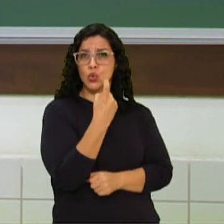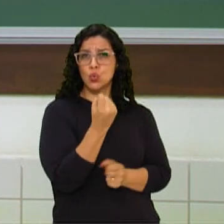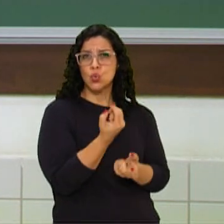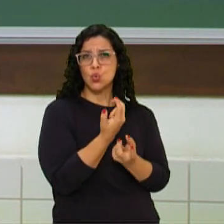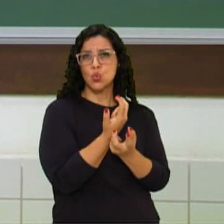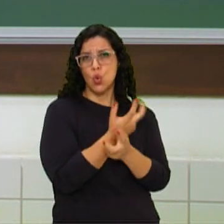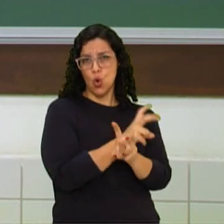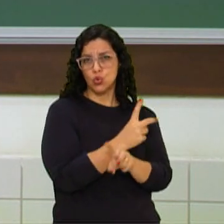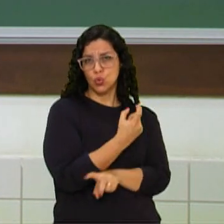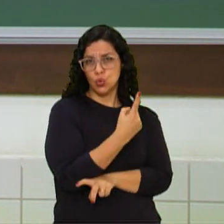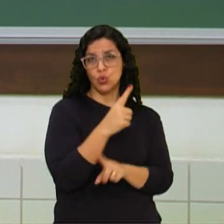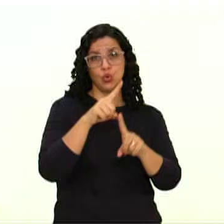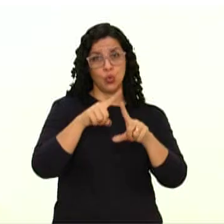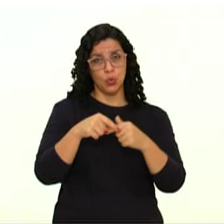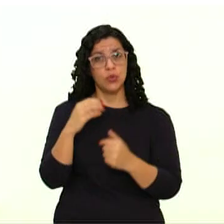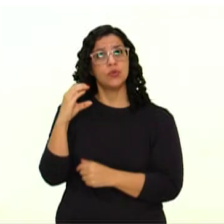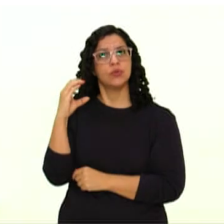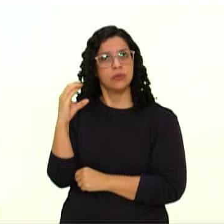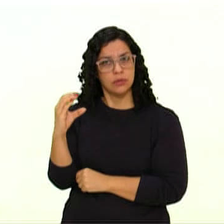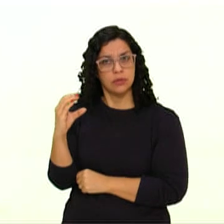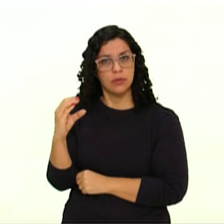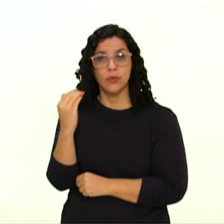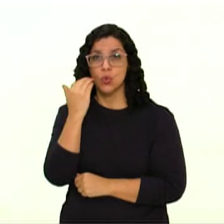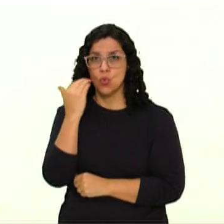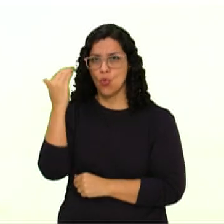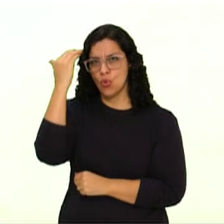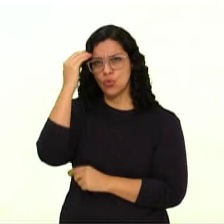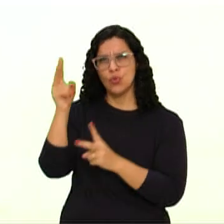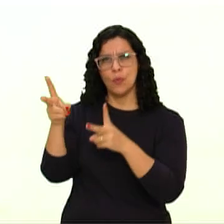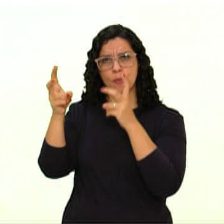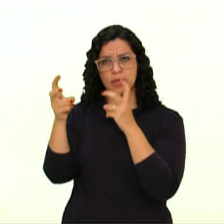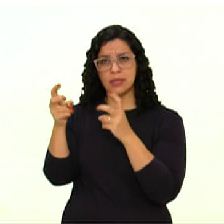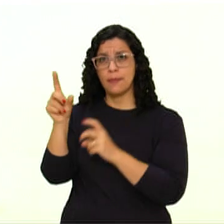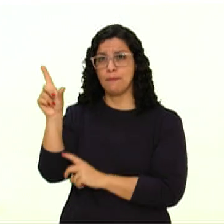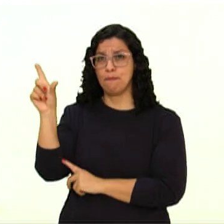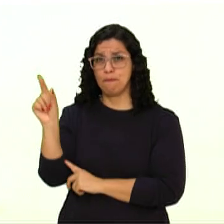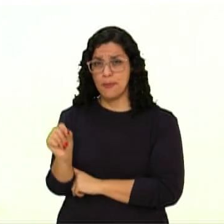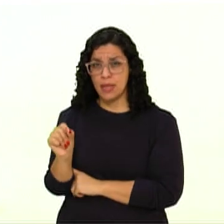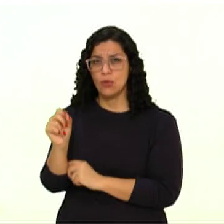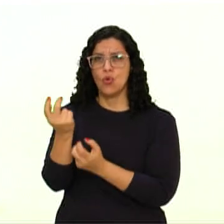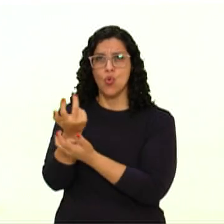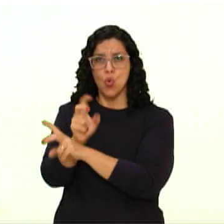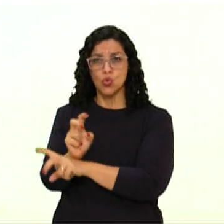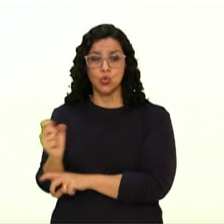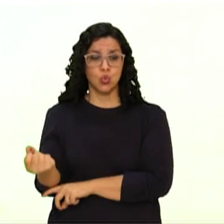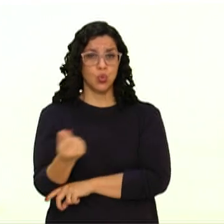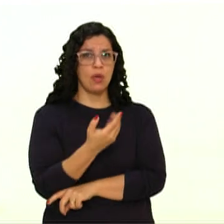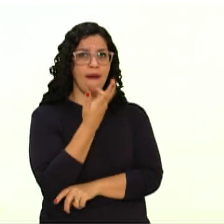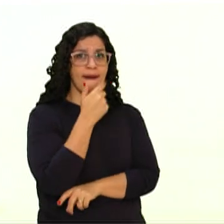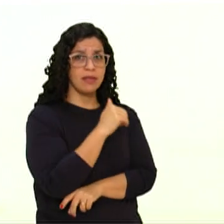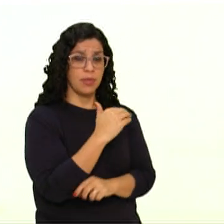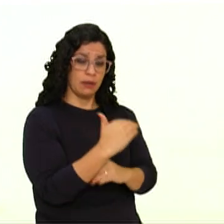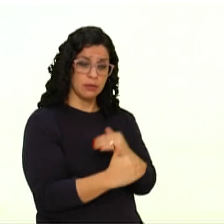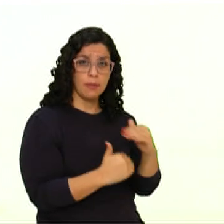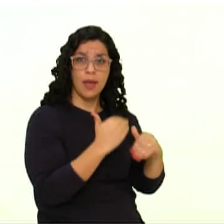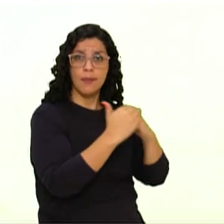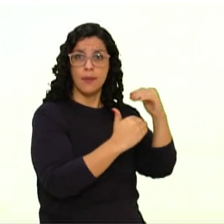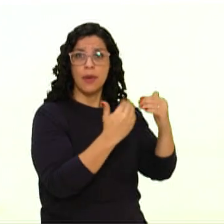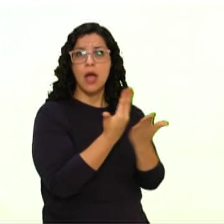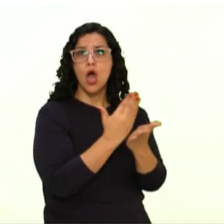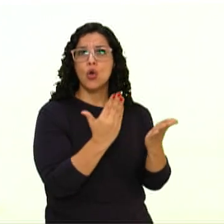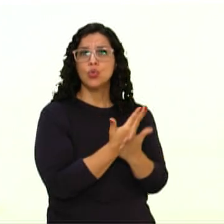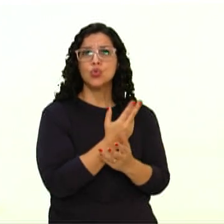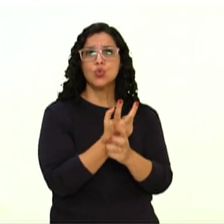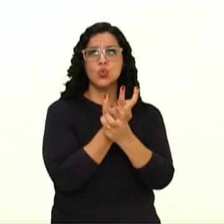né? Portanto, letra C, no adulto observa-se um número menor de ossos, pois à medida que ocorre o desenvolvimento, muitos